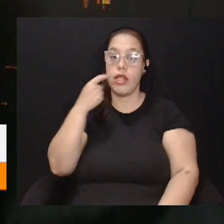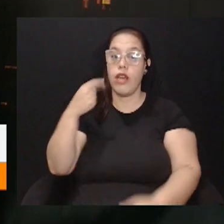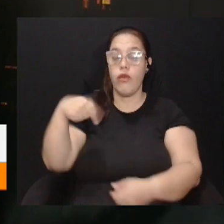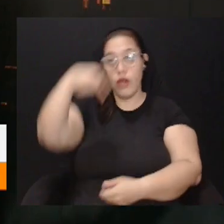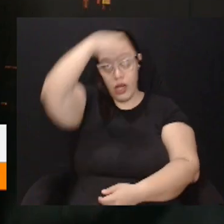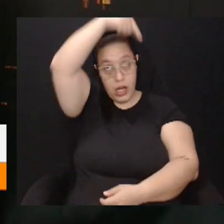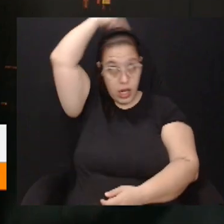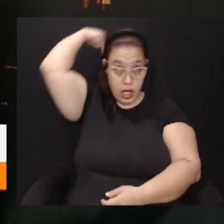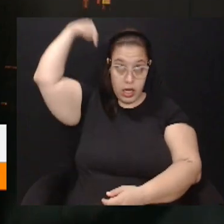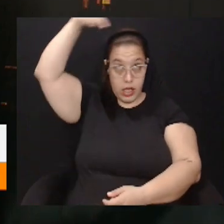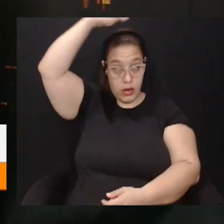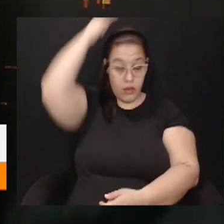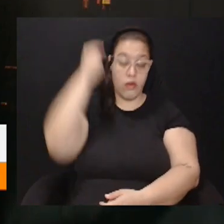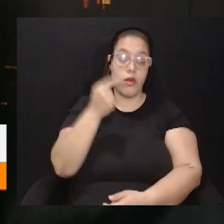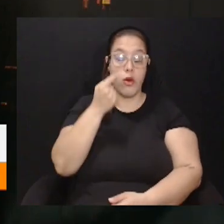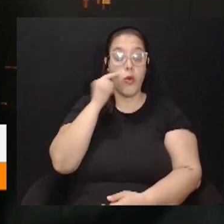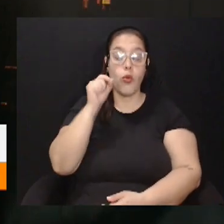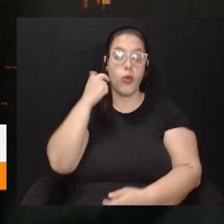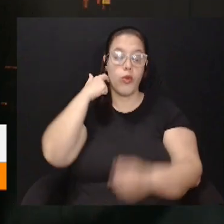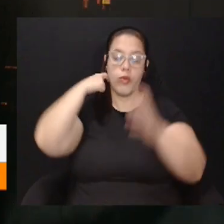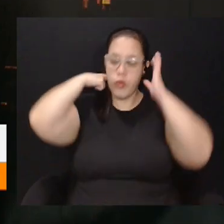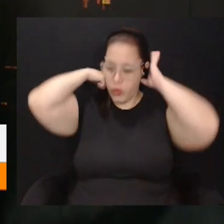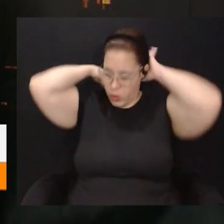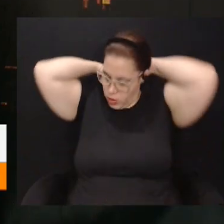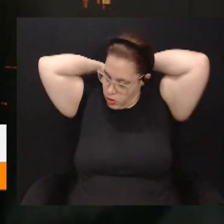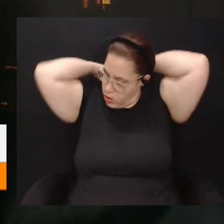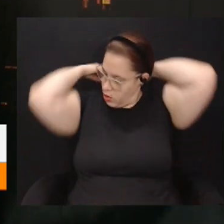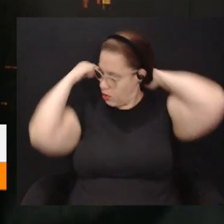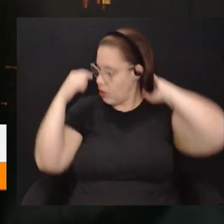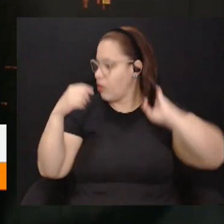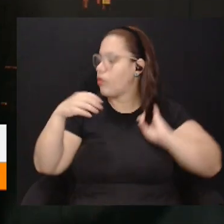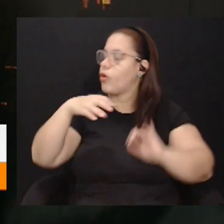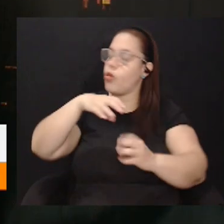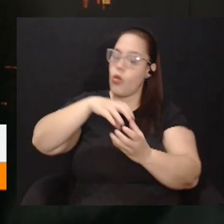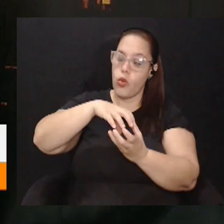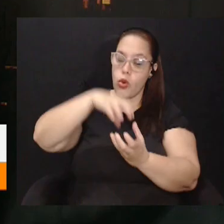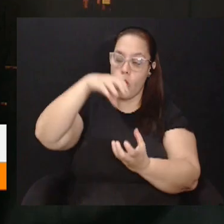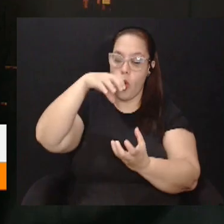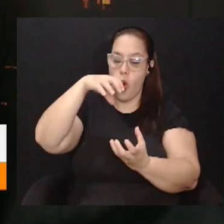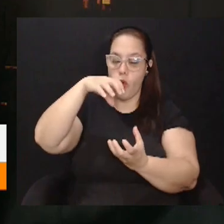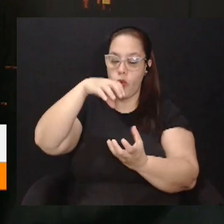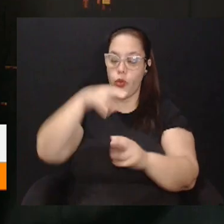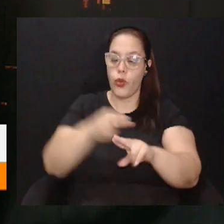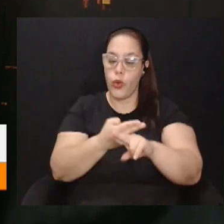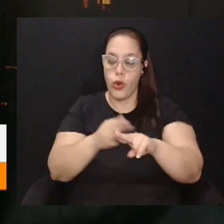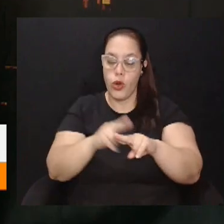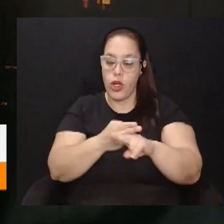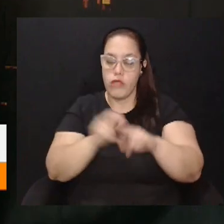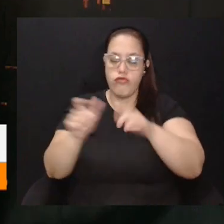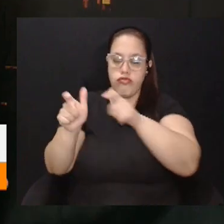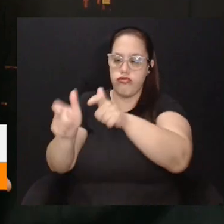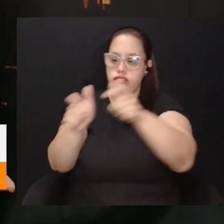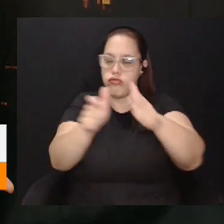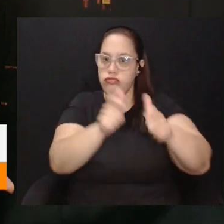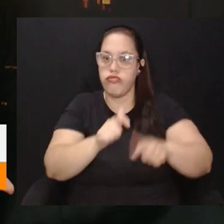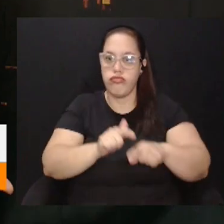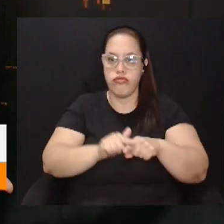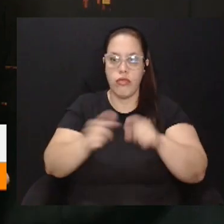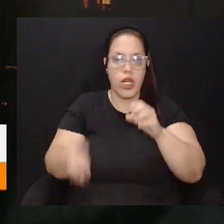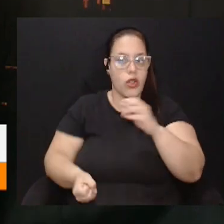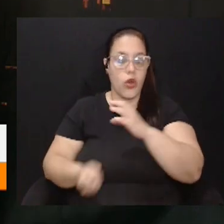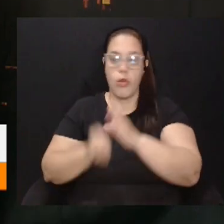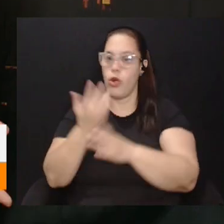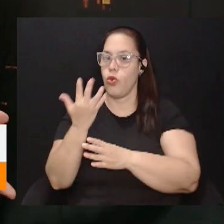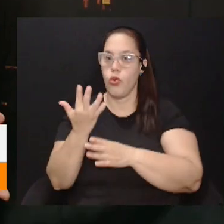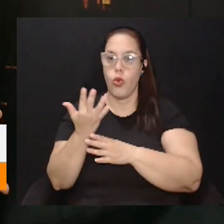vê que, os ovos, né, os ovos eles estão em todos os lugares, mas a origem dos ovos, de